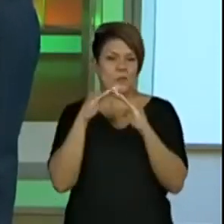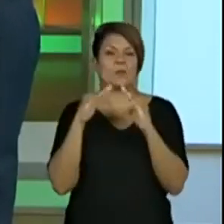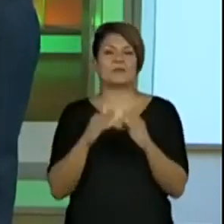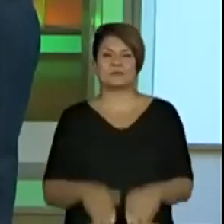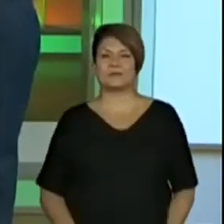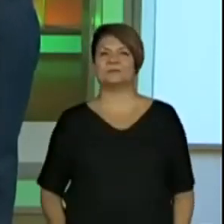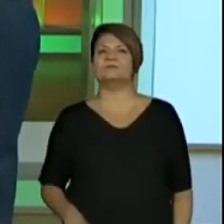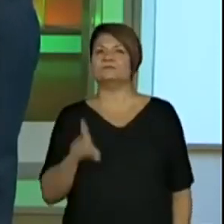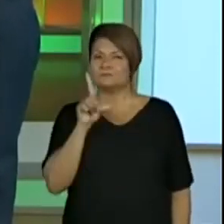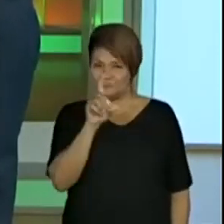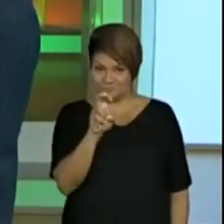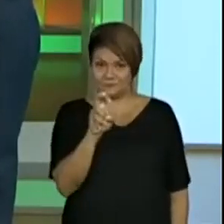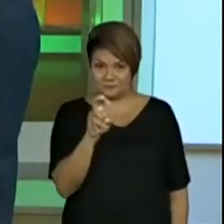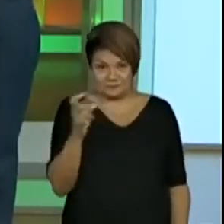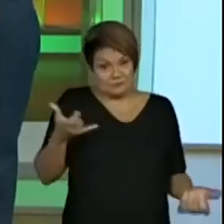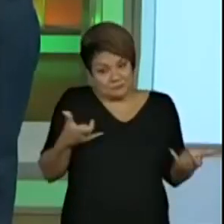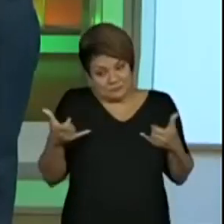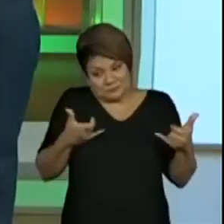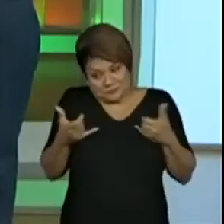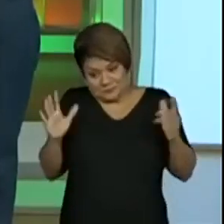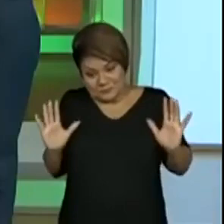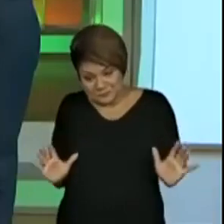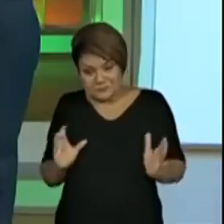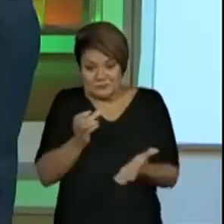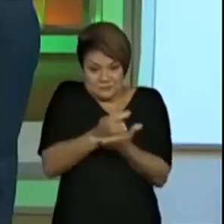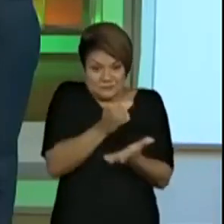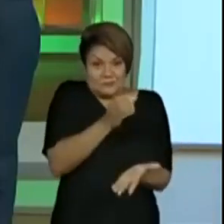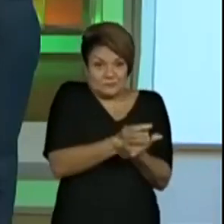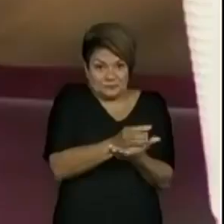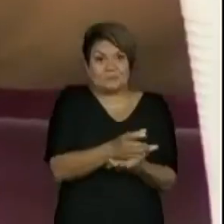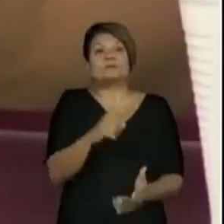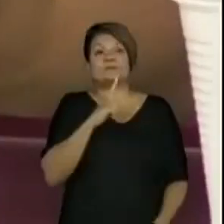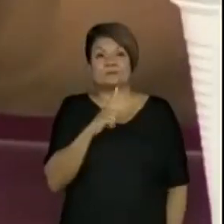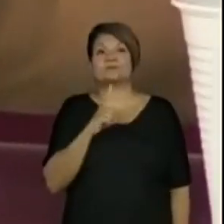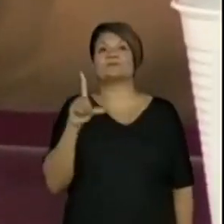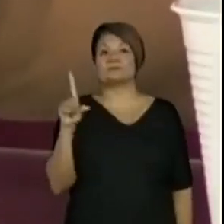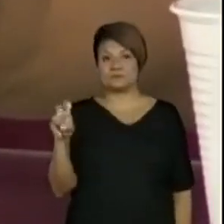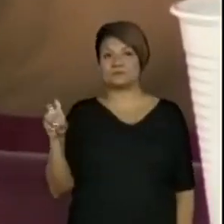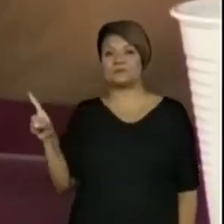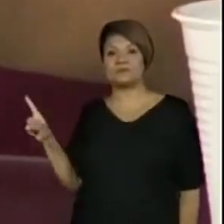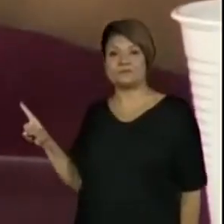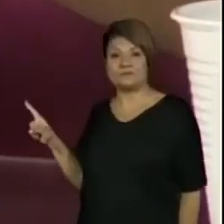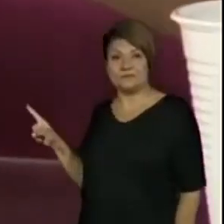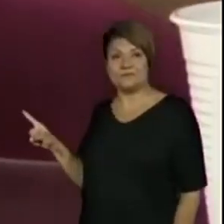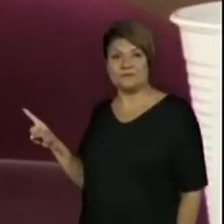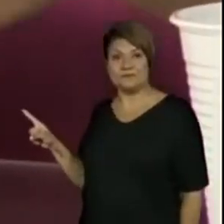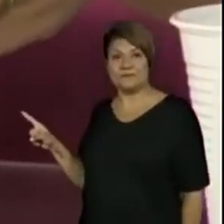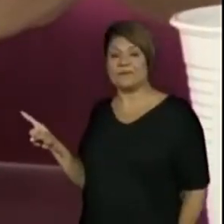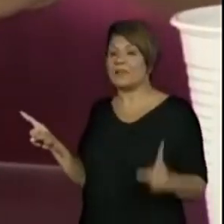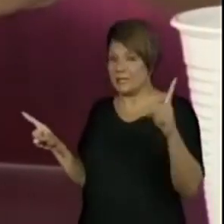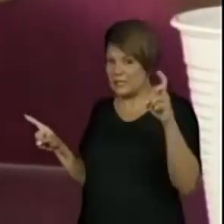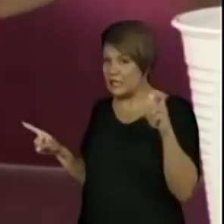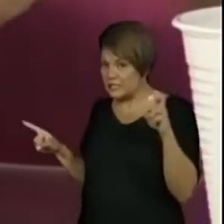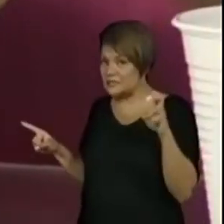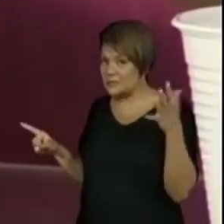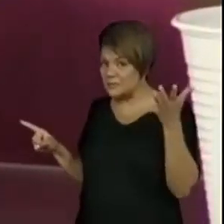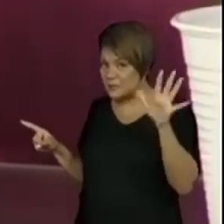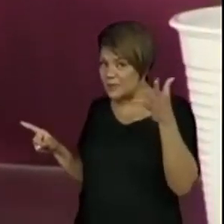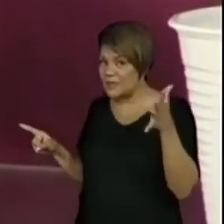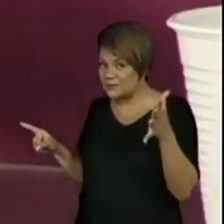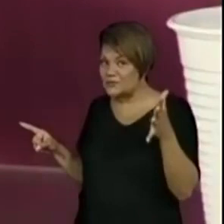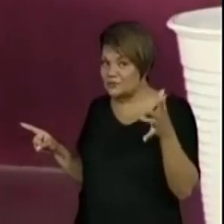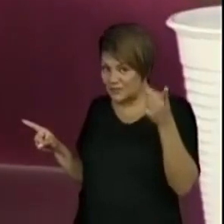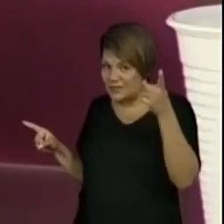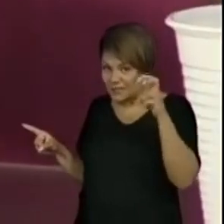colocar 15? Estão falando que neste copinho tem 15 palitos, é isso que vocês estão estimando? 15? Estão falando